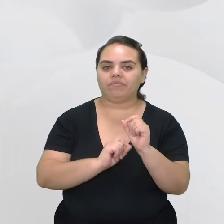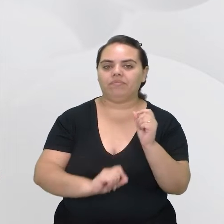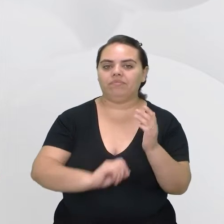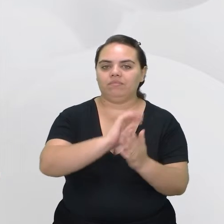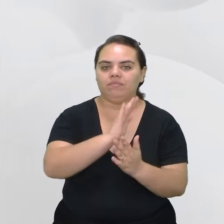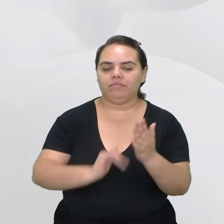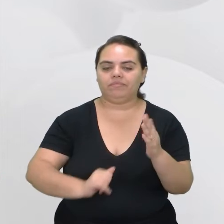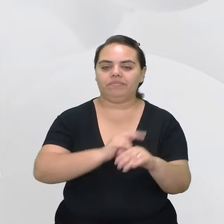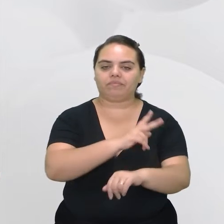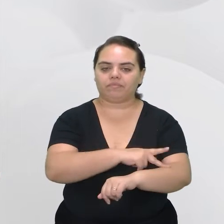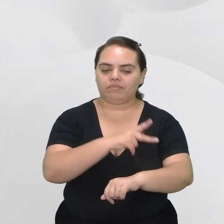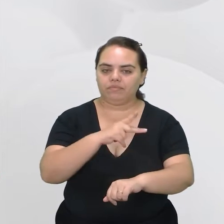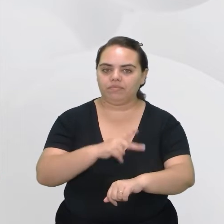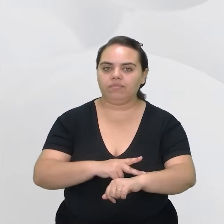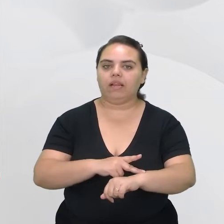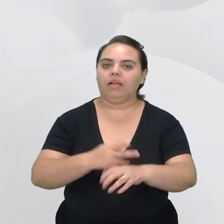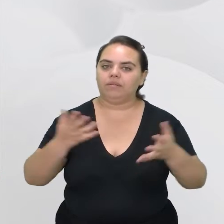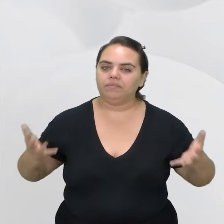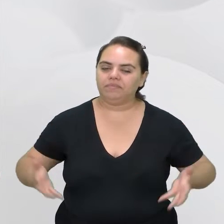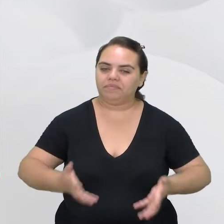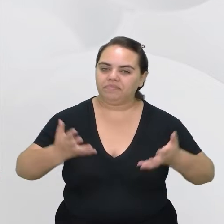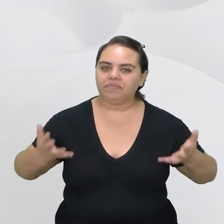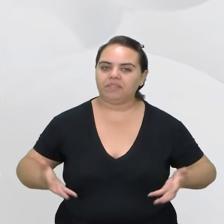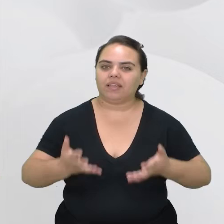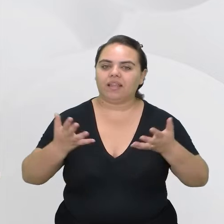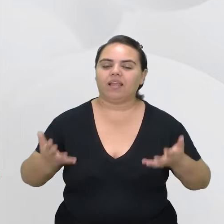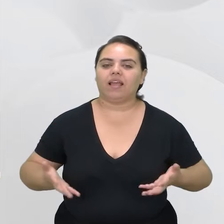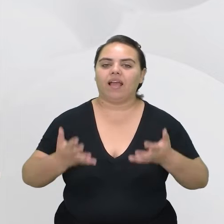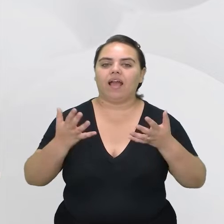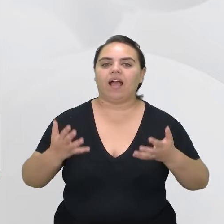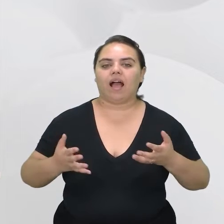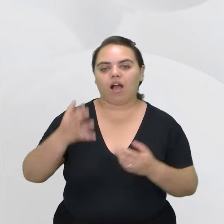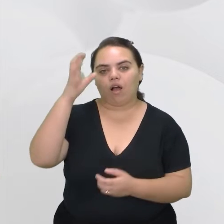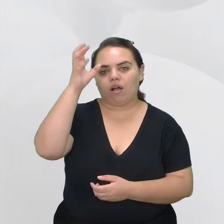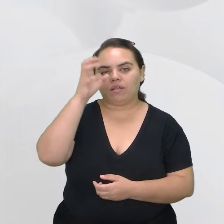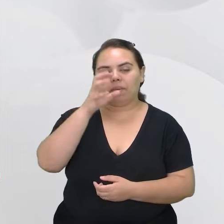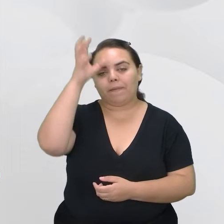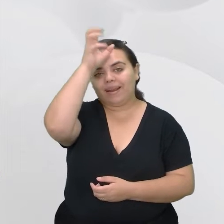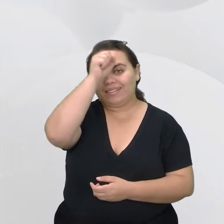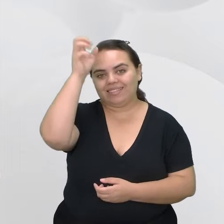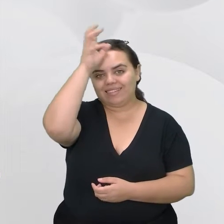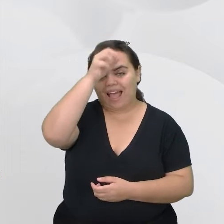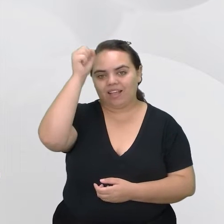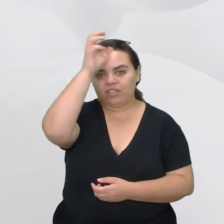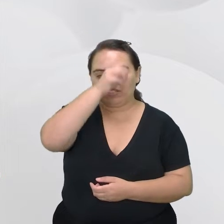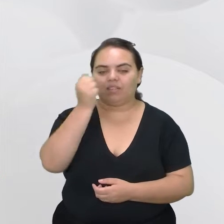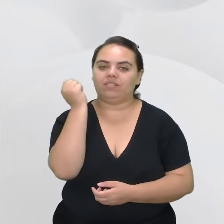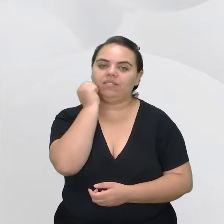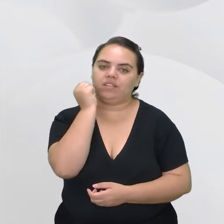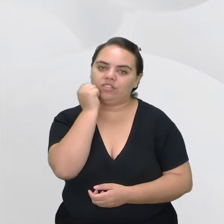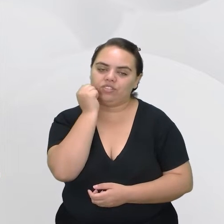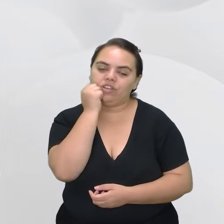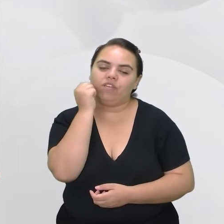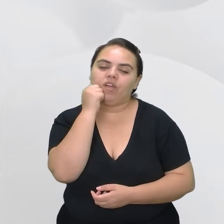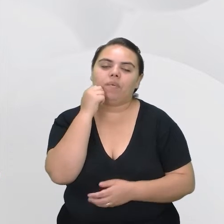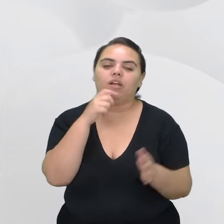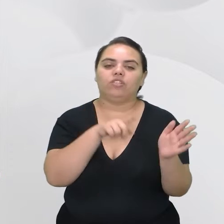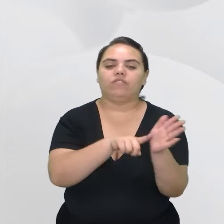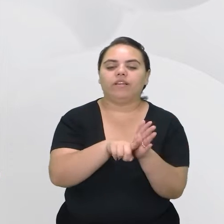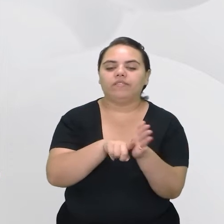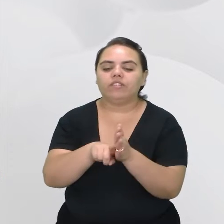atividade pedagógica que instiga a alfabetização científica também, né? Porque a gente faz